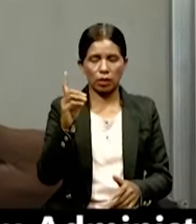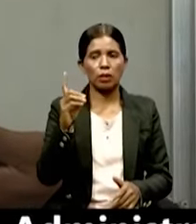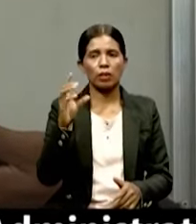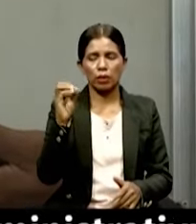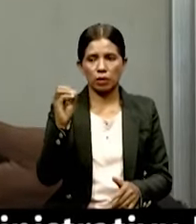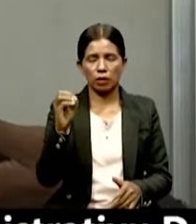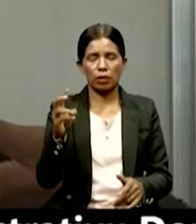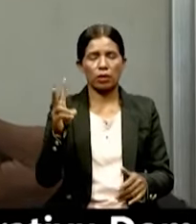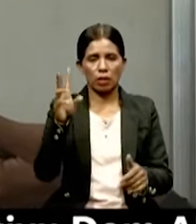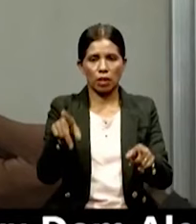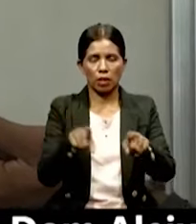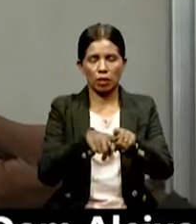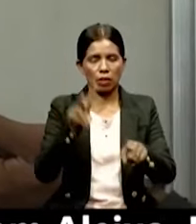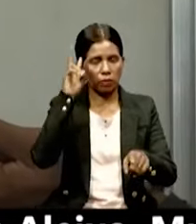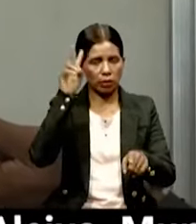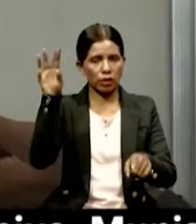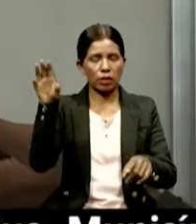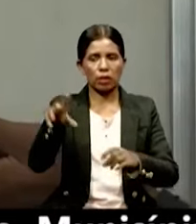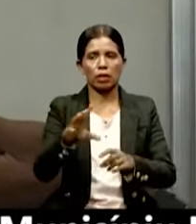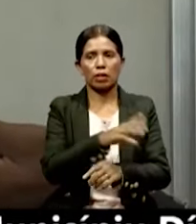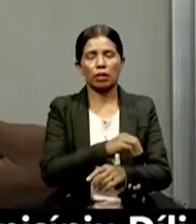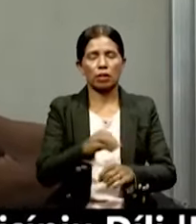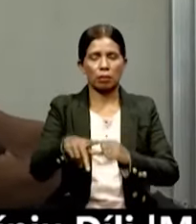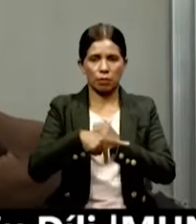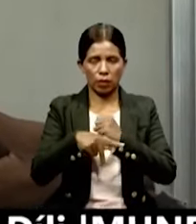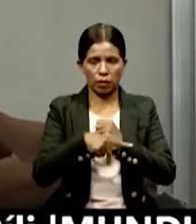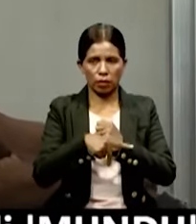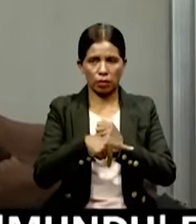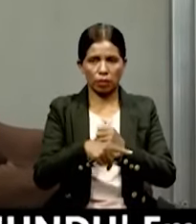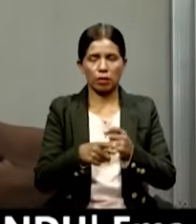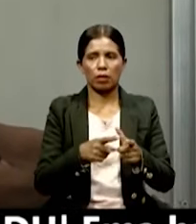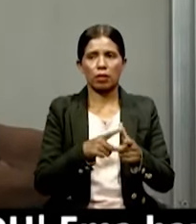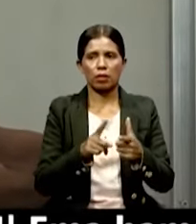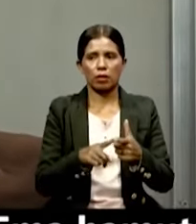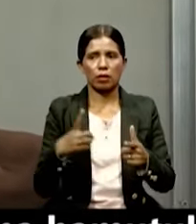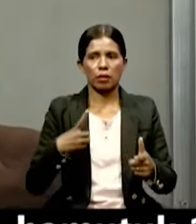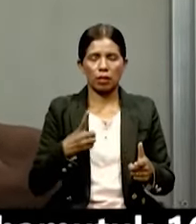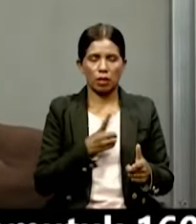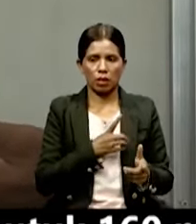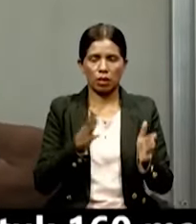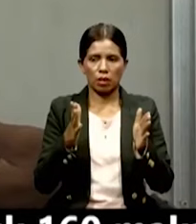nudar vice chefe vice bancada e deputada